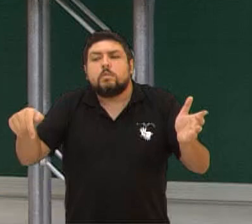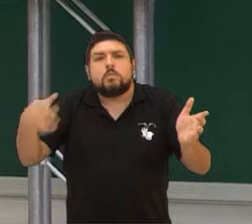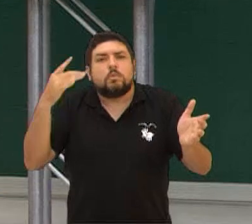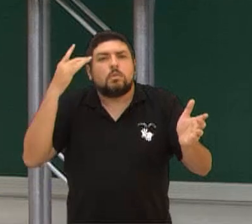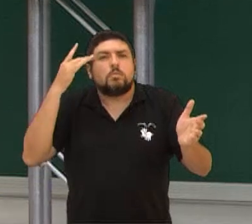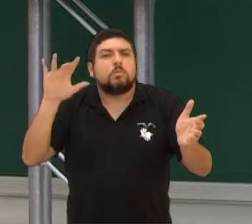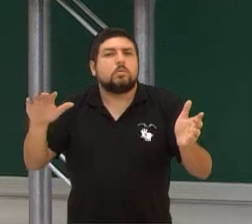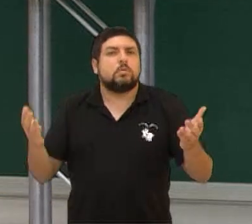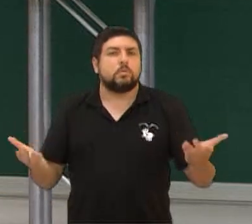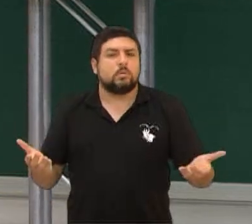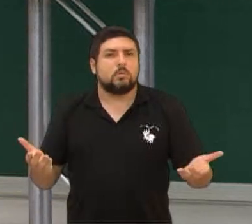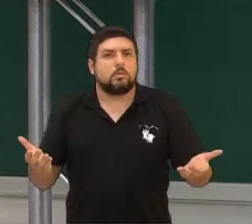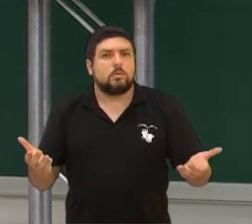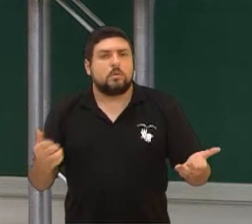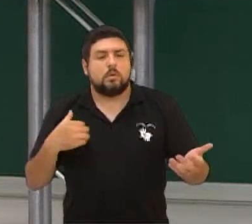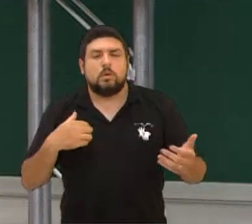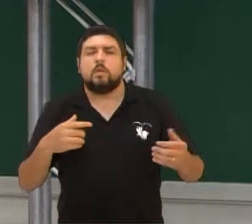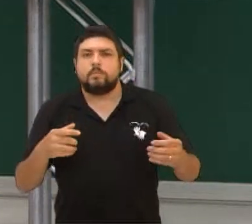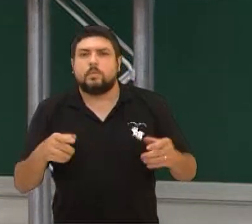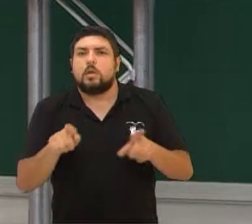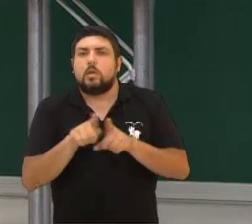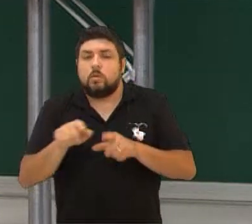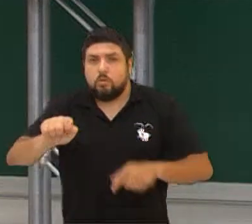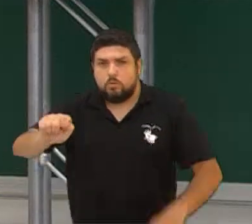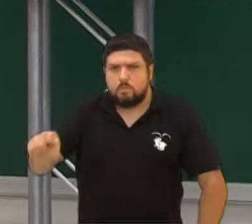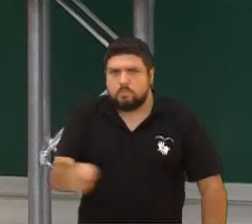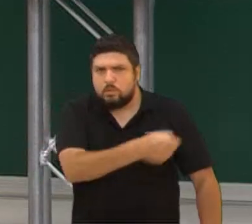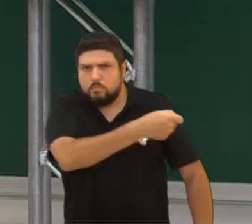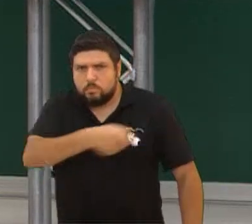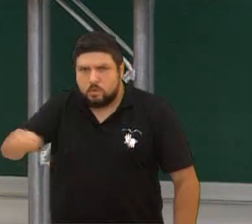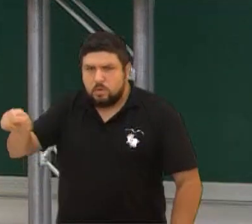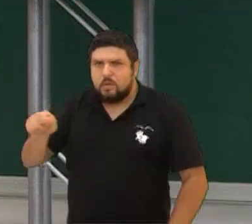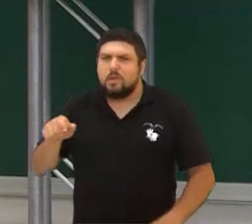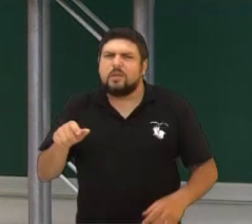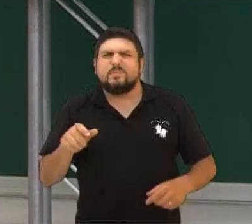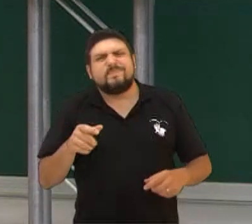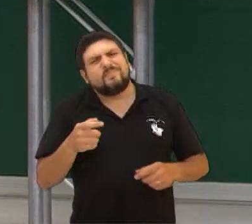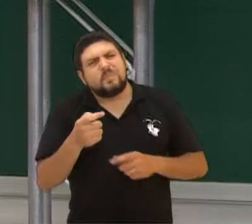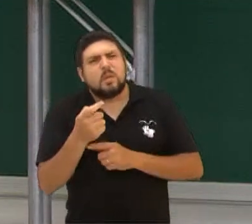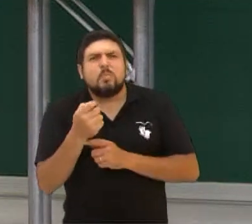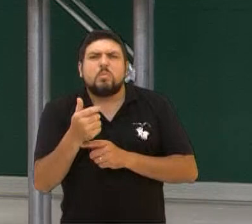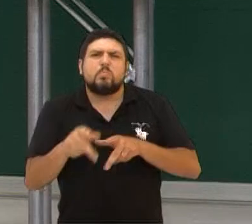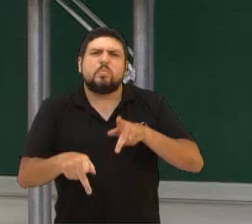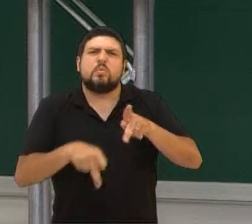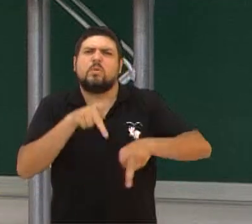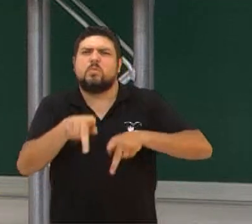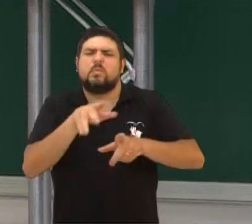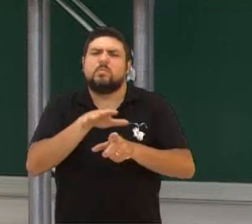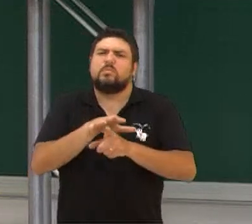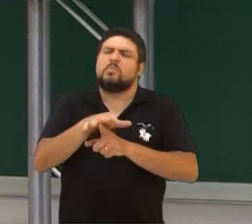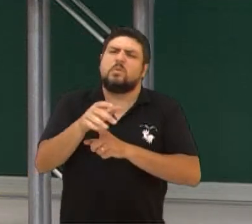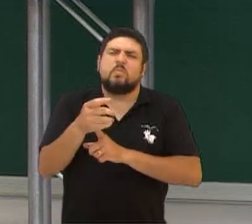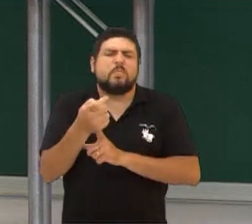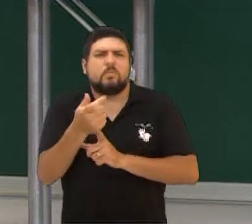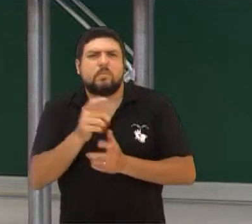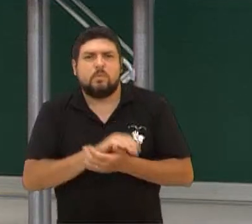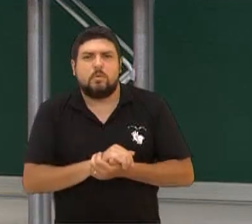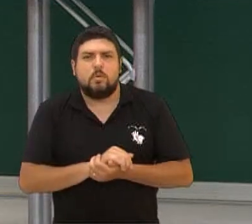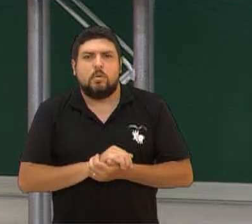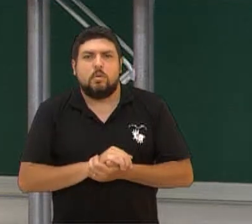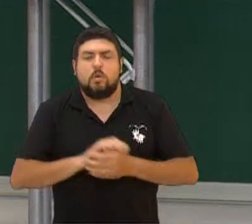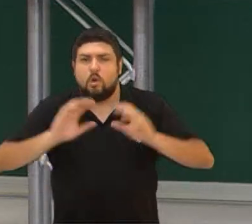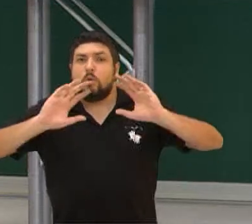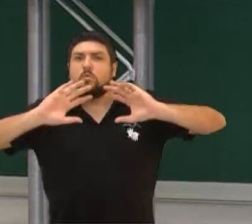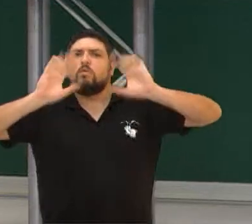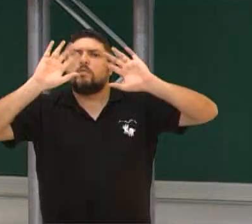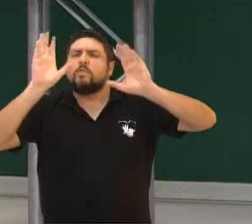fim, né? E, inclusive, o tênis ele até não se tornou tão popular né, como o voleibol. O voleibol foi um